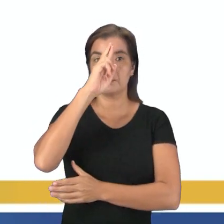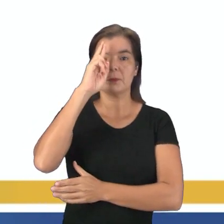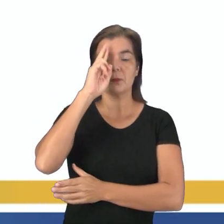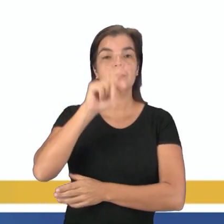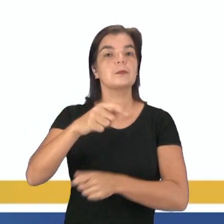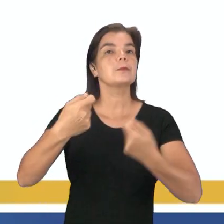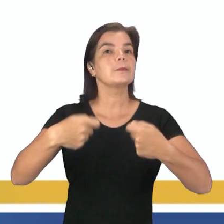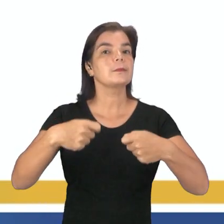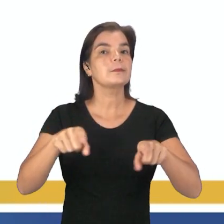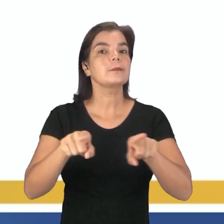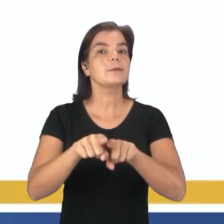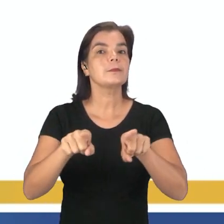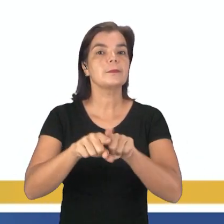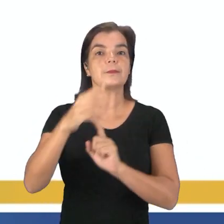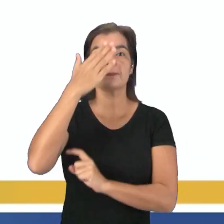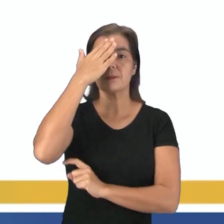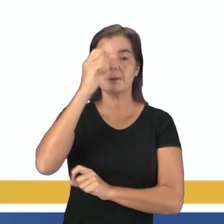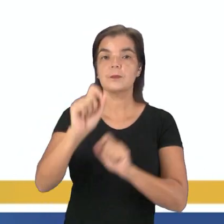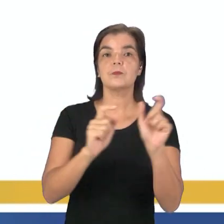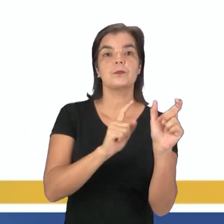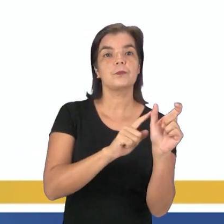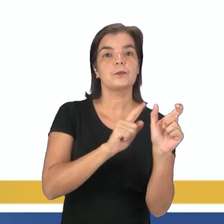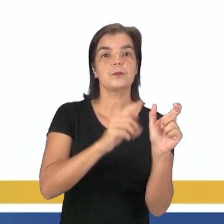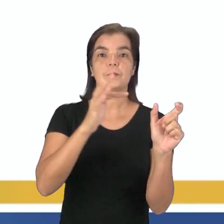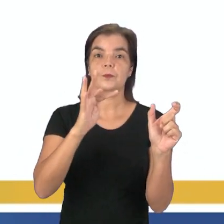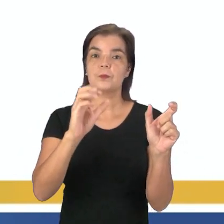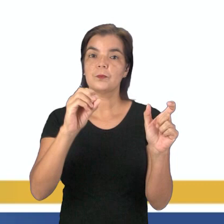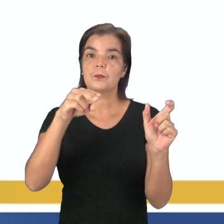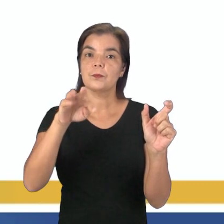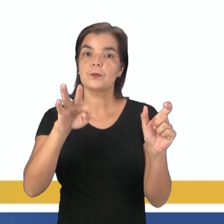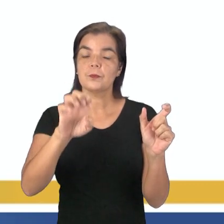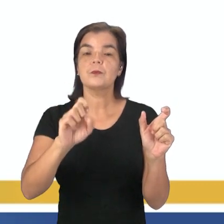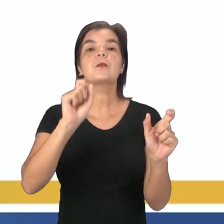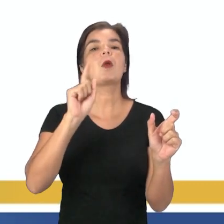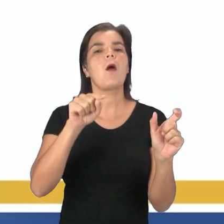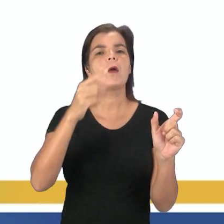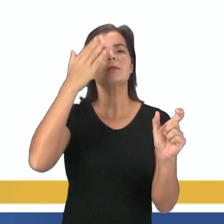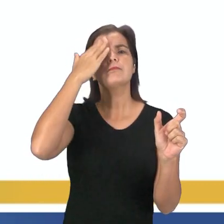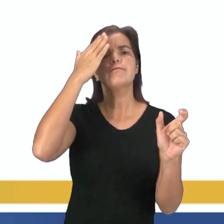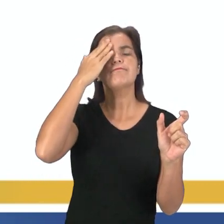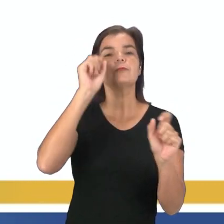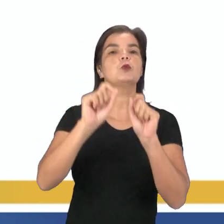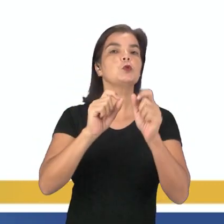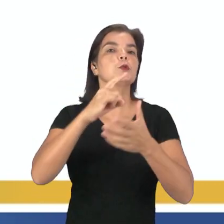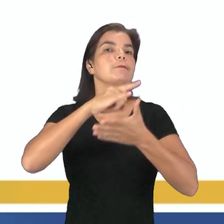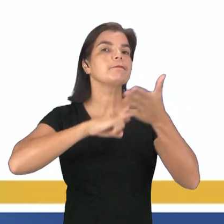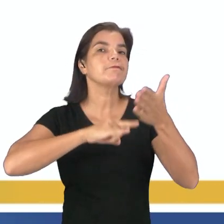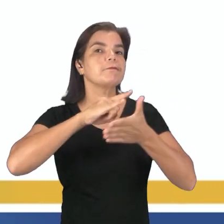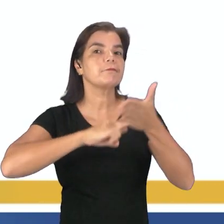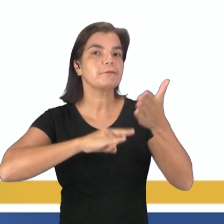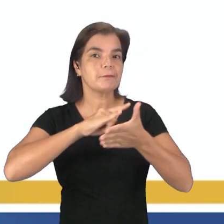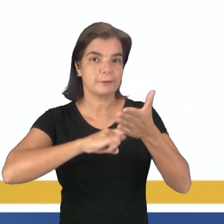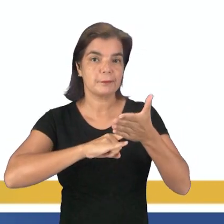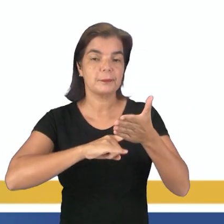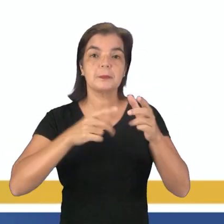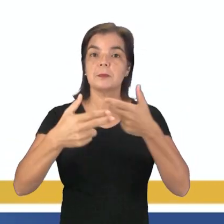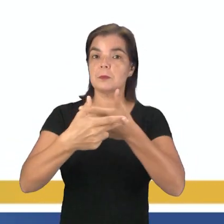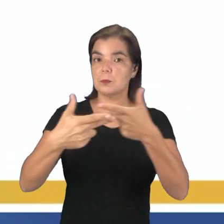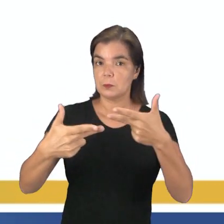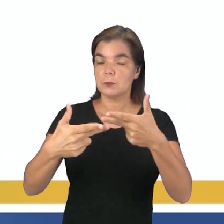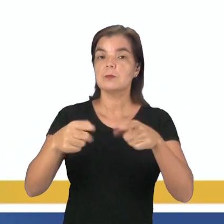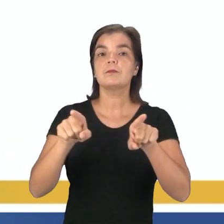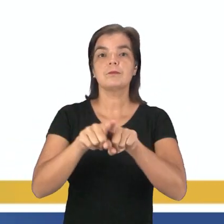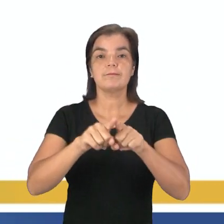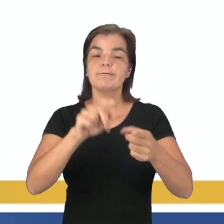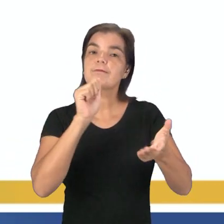é necessário que se saiba que a palavra fonte aqui é entendida no sentido de documento, ou seja, algo que